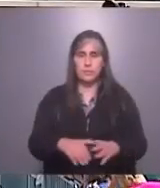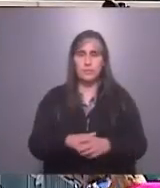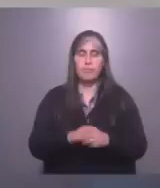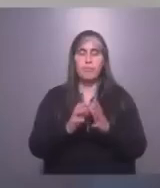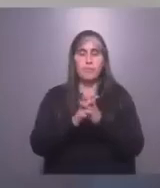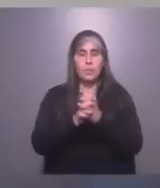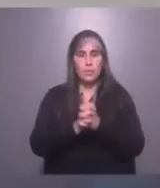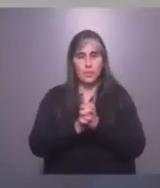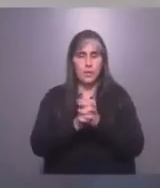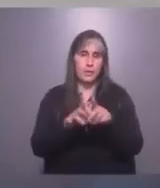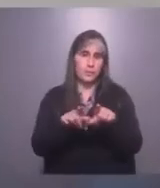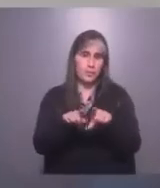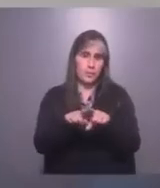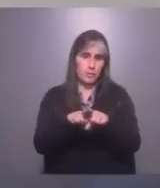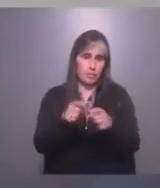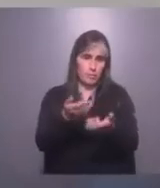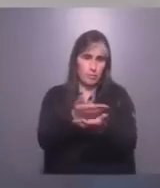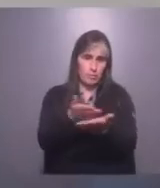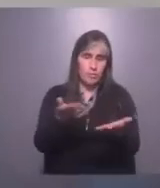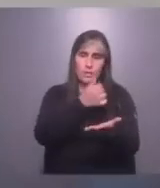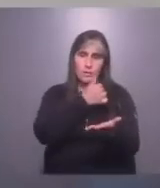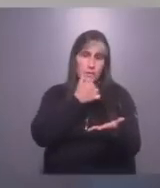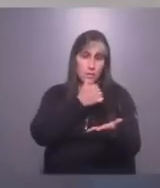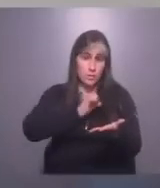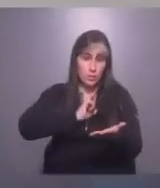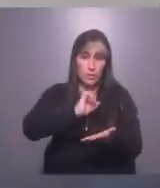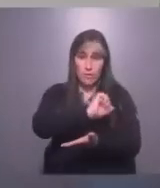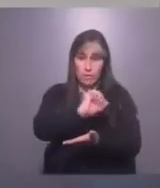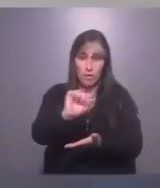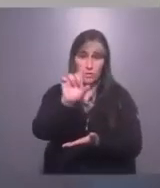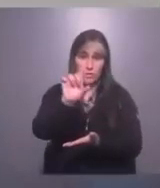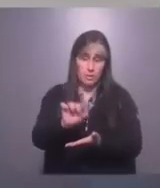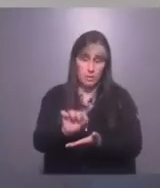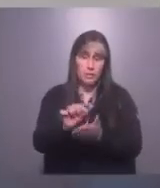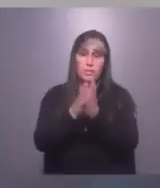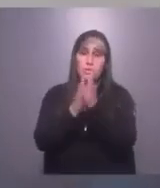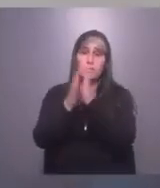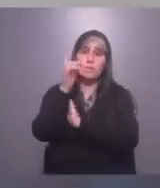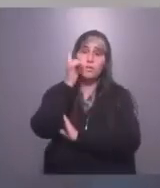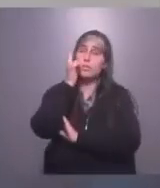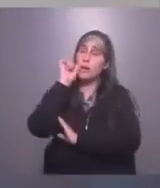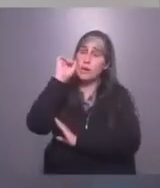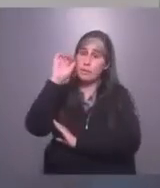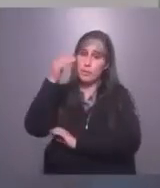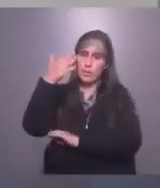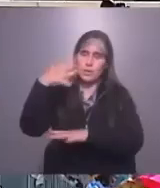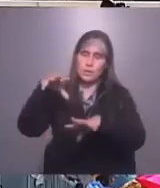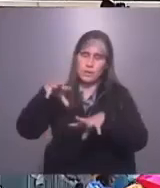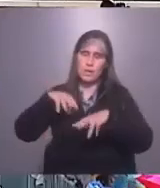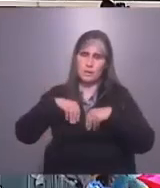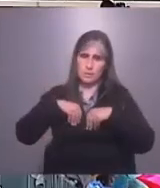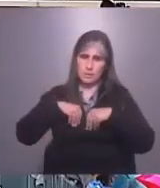Orai, irmãos, para que o meu e vosso sacrifício seja aceito por Deus Pai